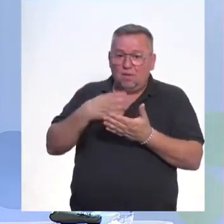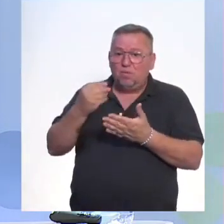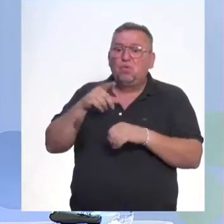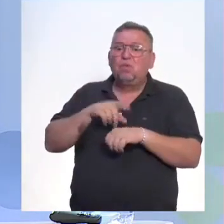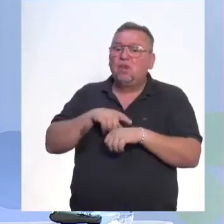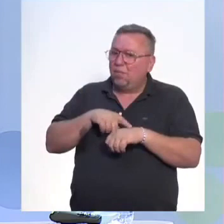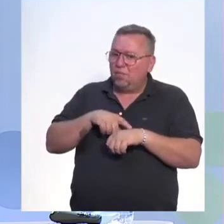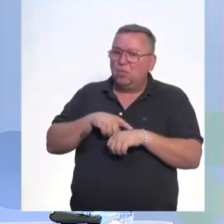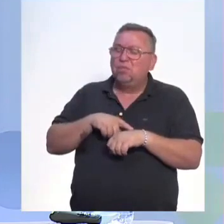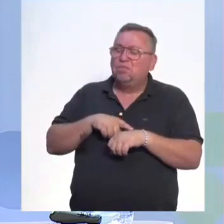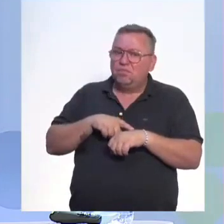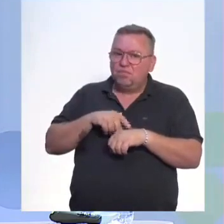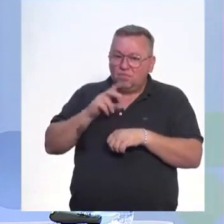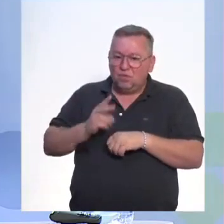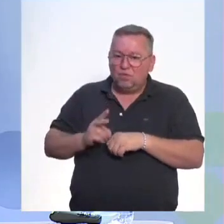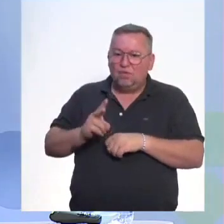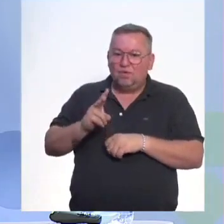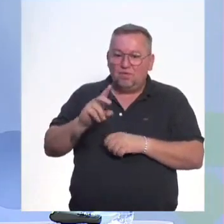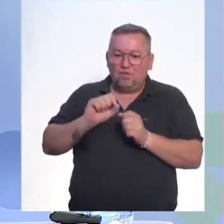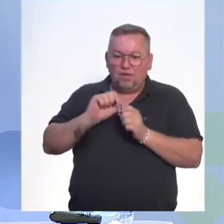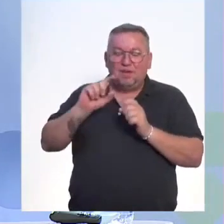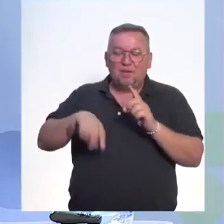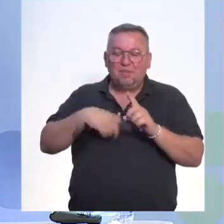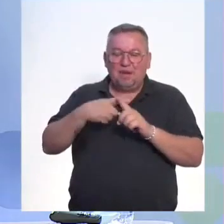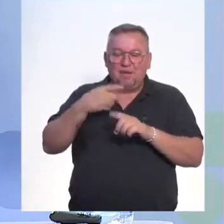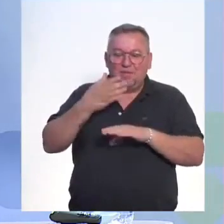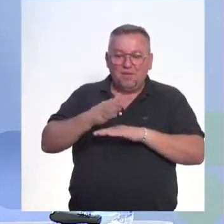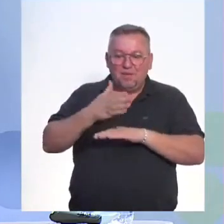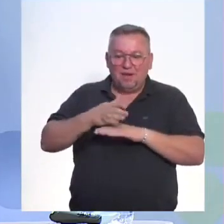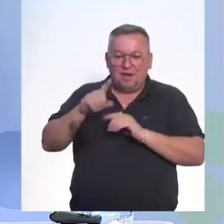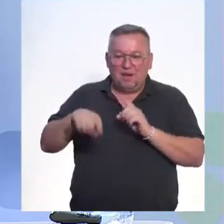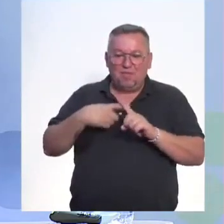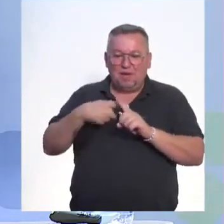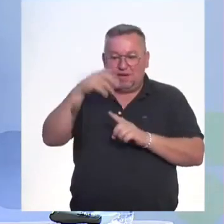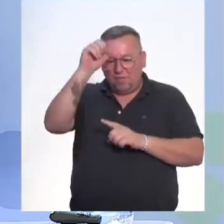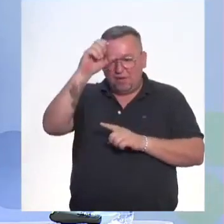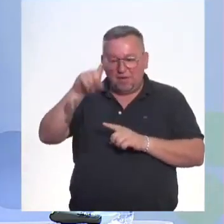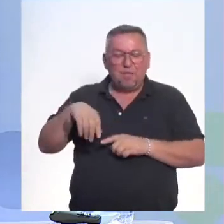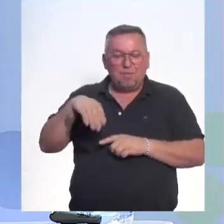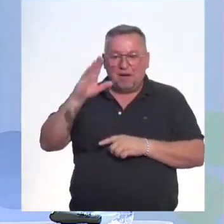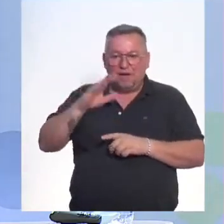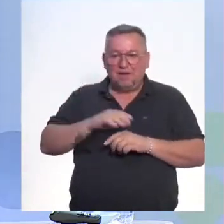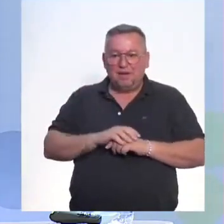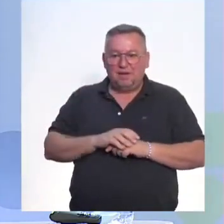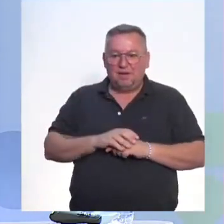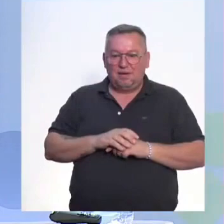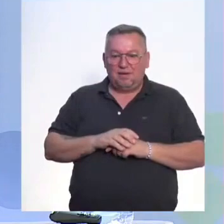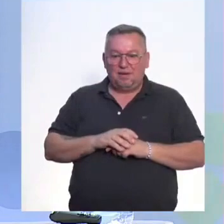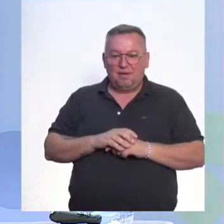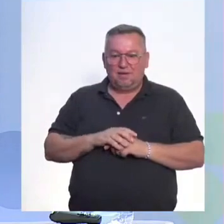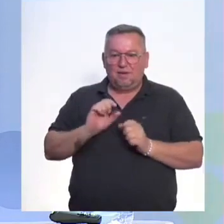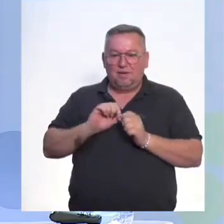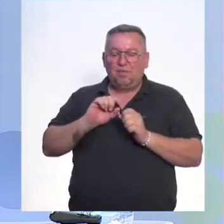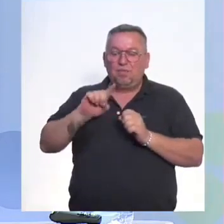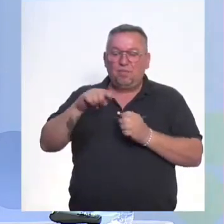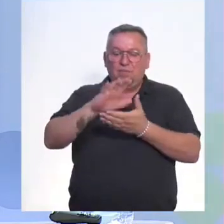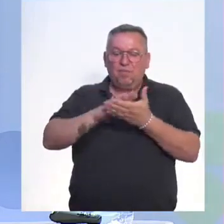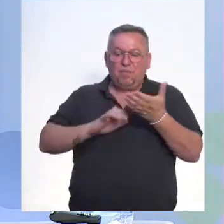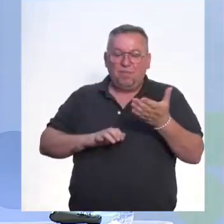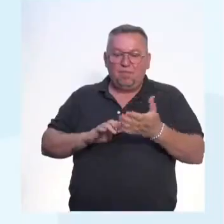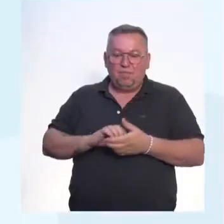tempo. Vamos fazer mais, vamos treinar mais, aprender mais, pessoal. Então, próxima